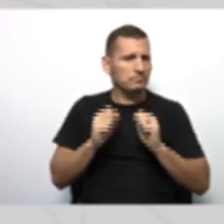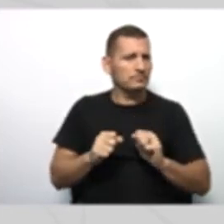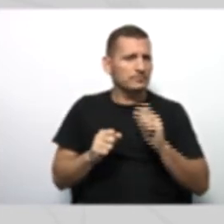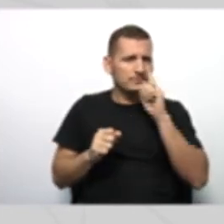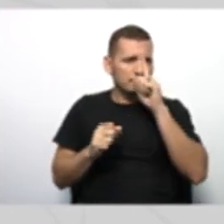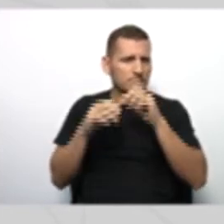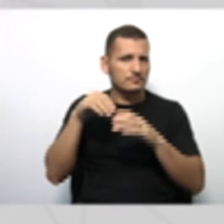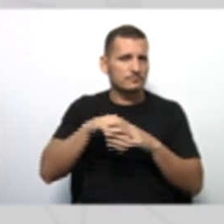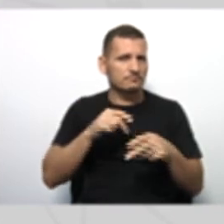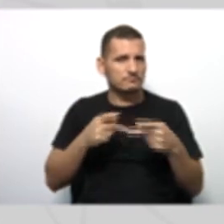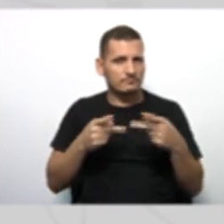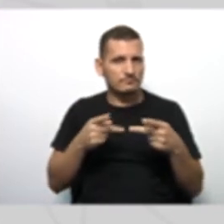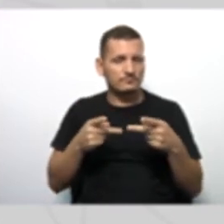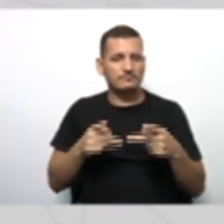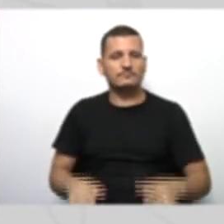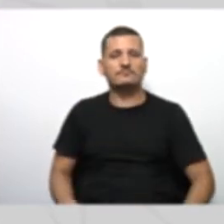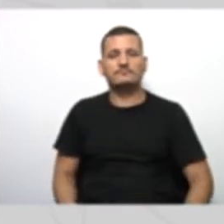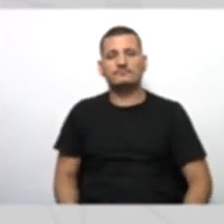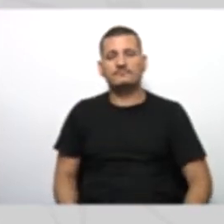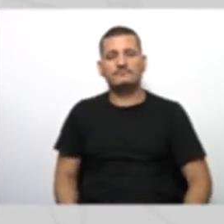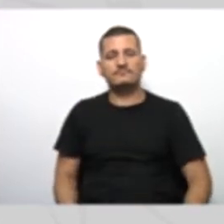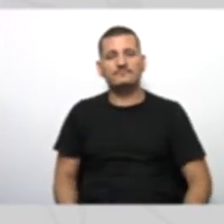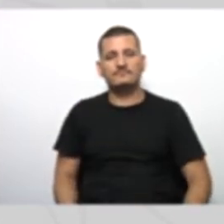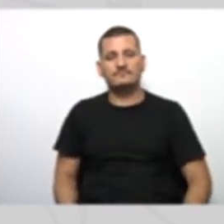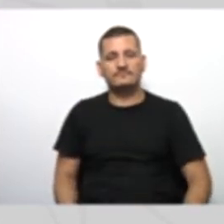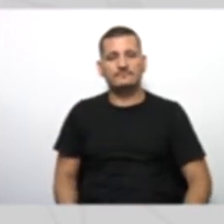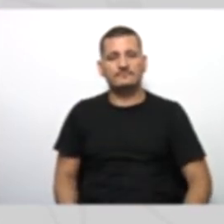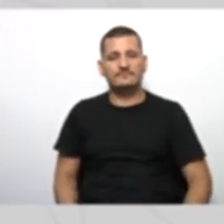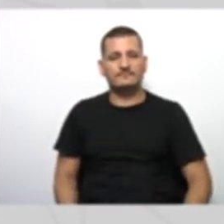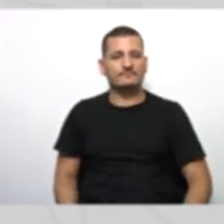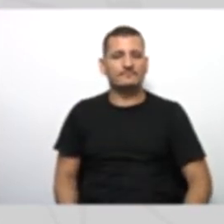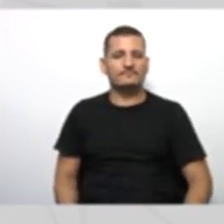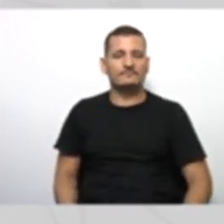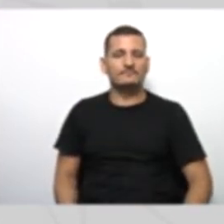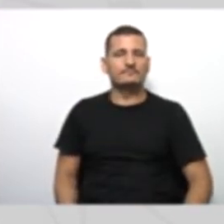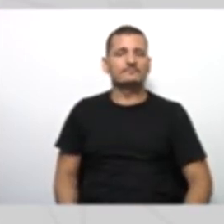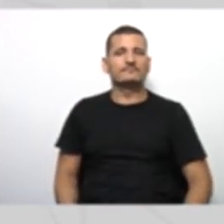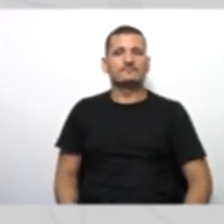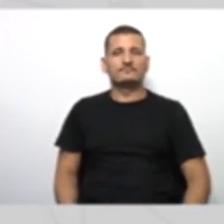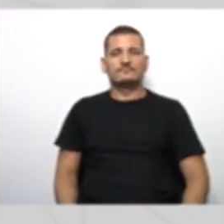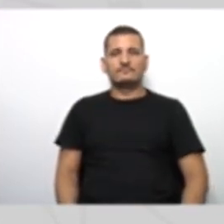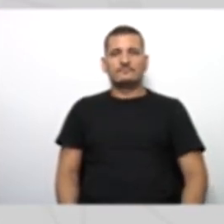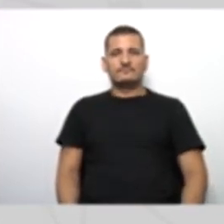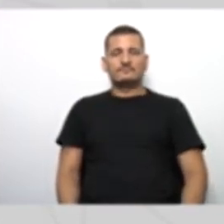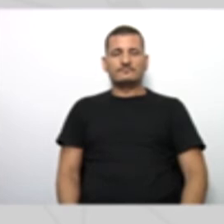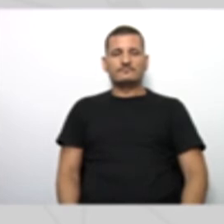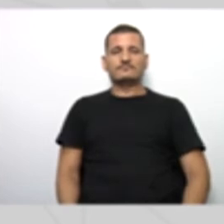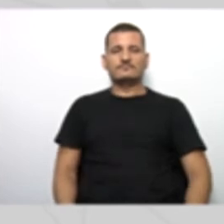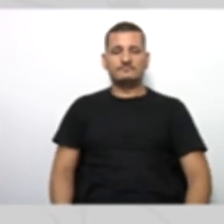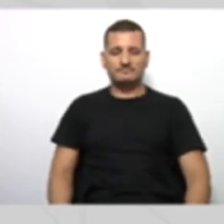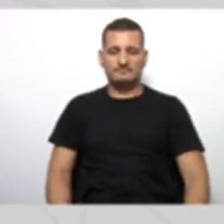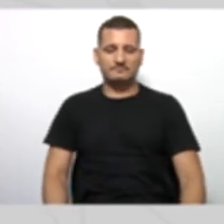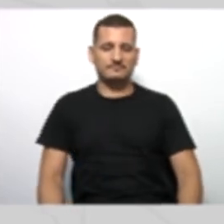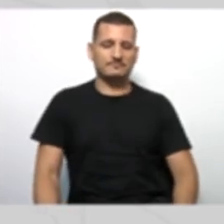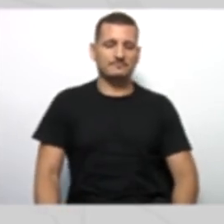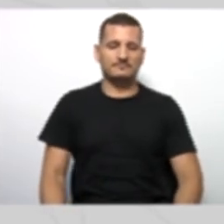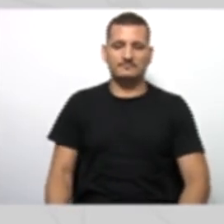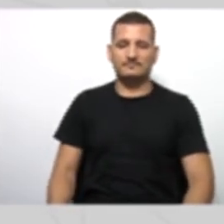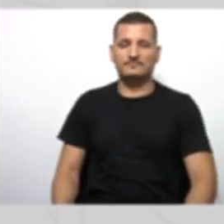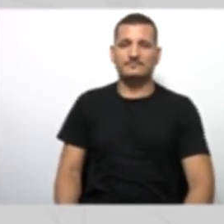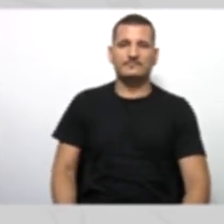de probabilidade de impacto, tá bom? Questão número 3. Suponha que uma cooperativa